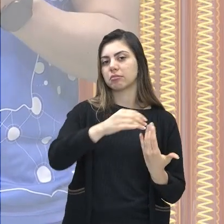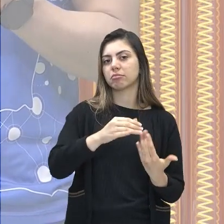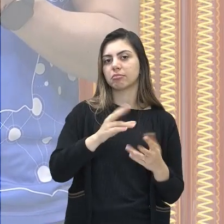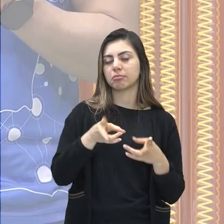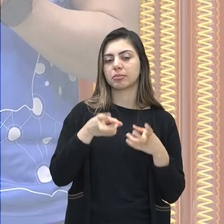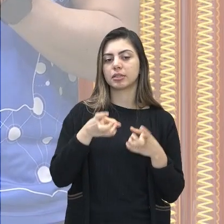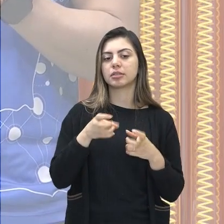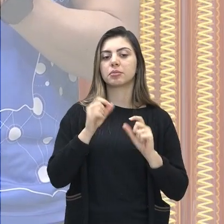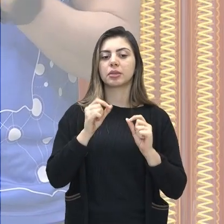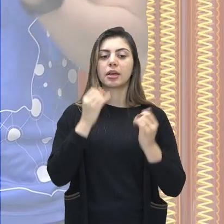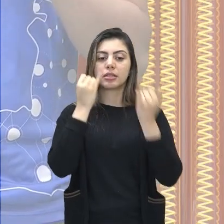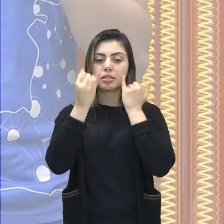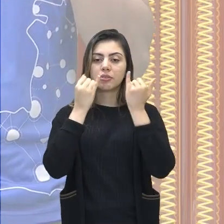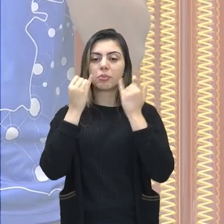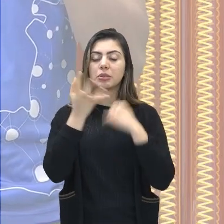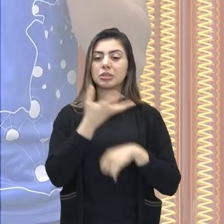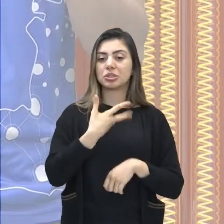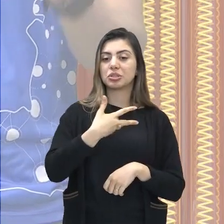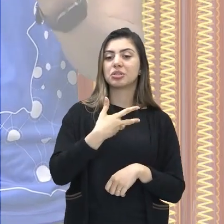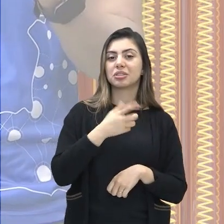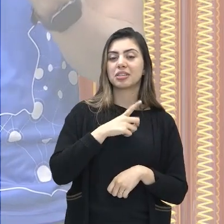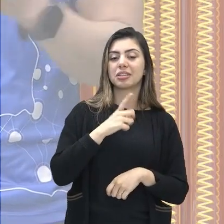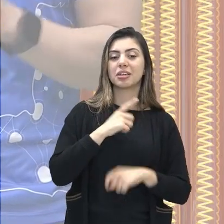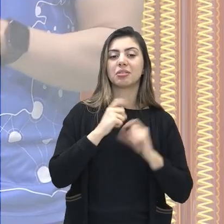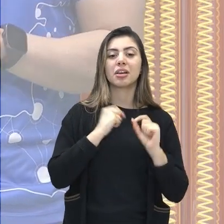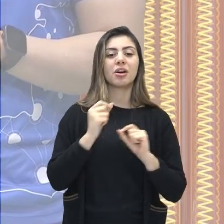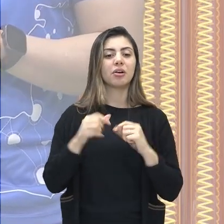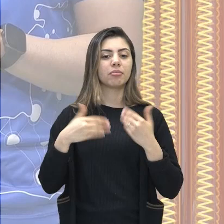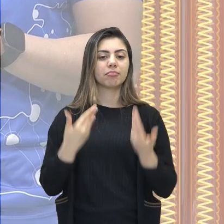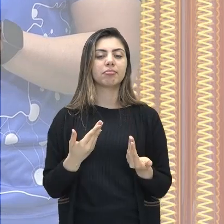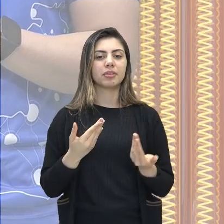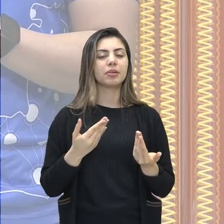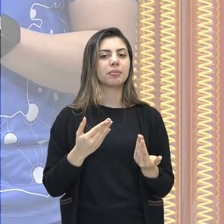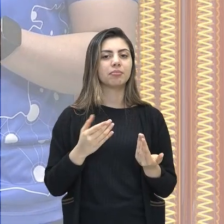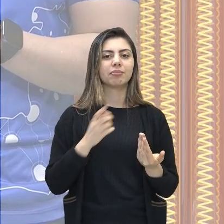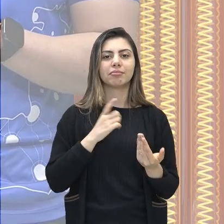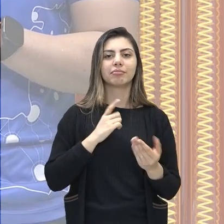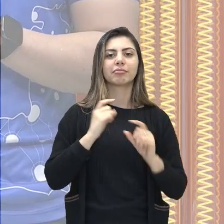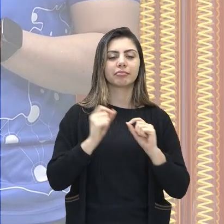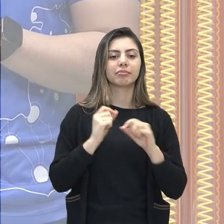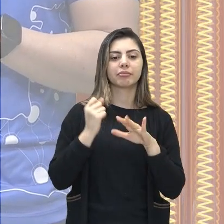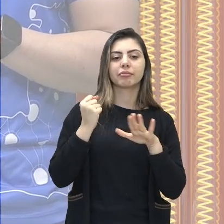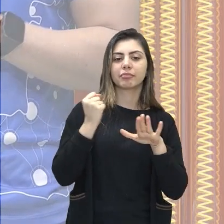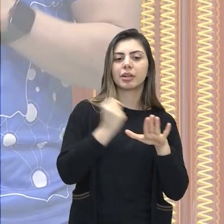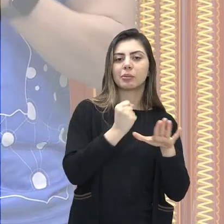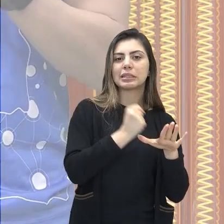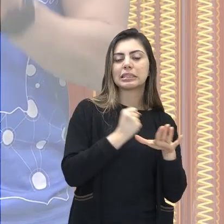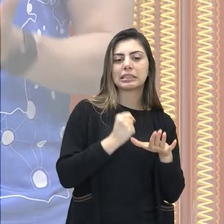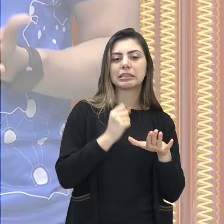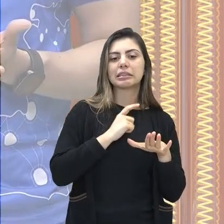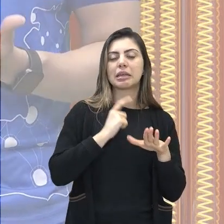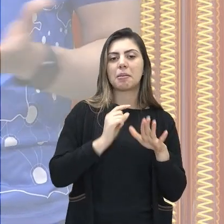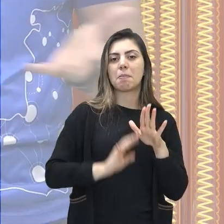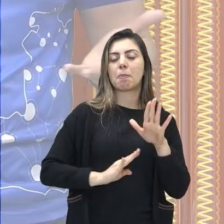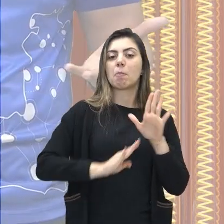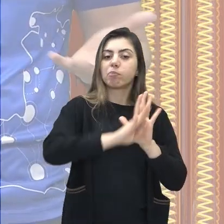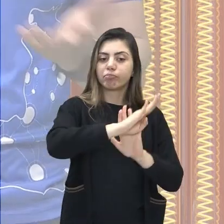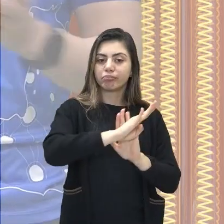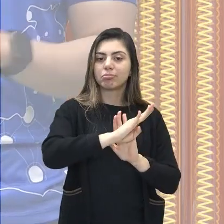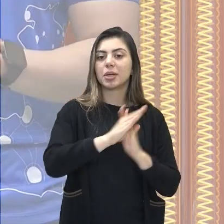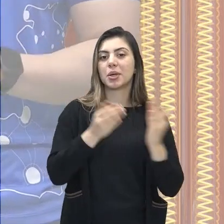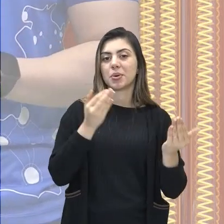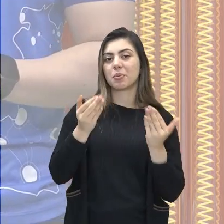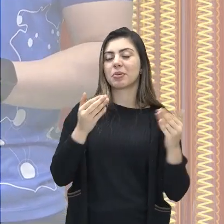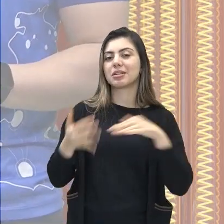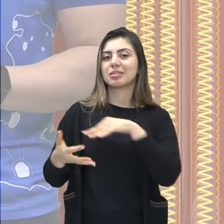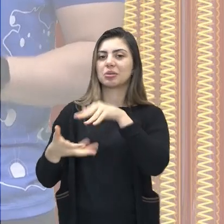as taxas de homicídio são bem maiores do que a média mundial. Isso, obviamente, é reflexo,